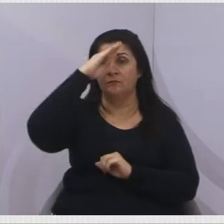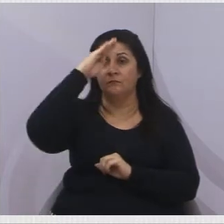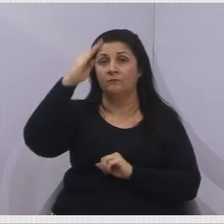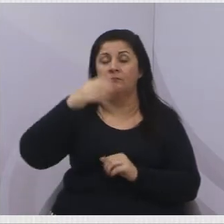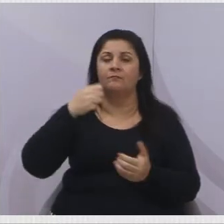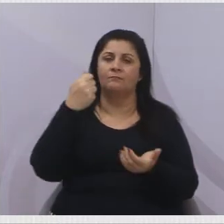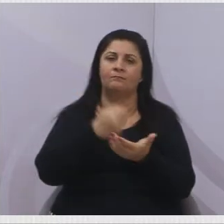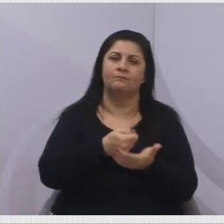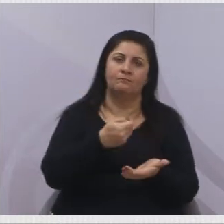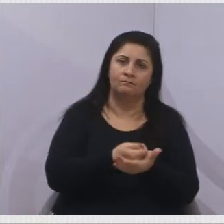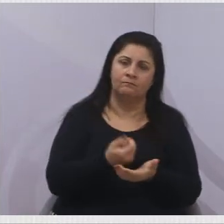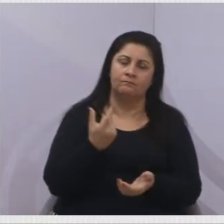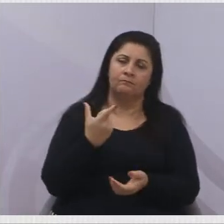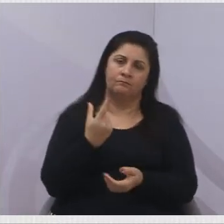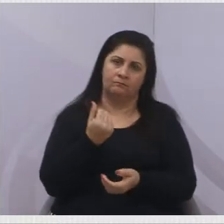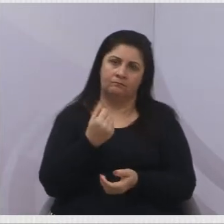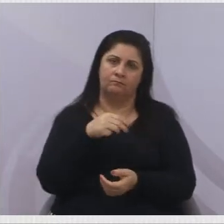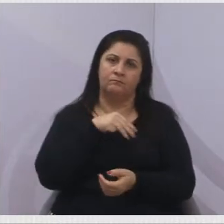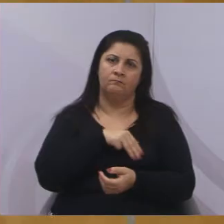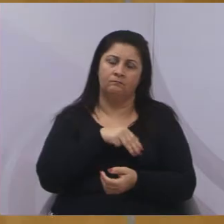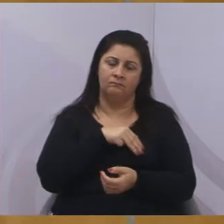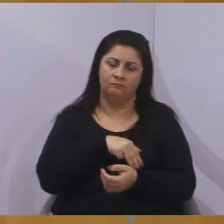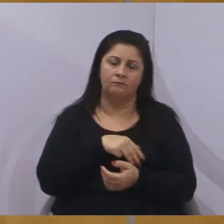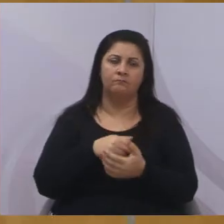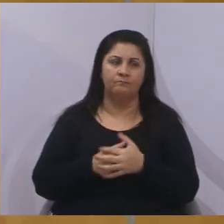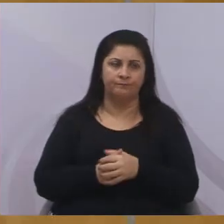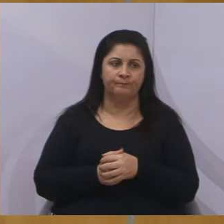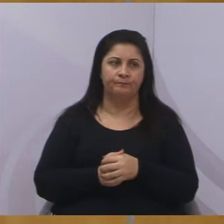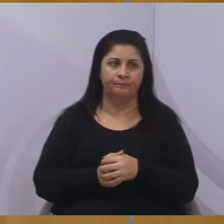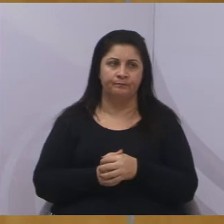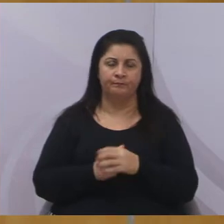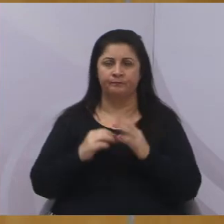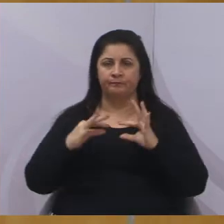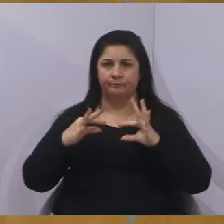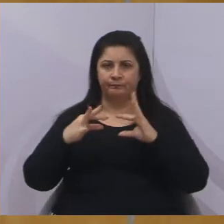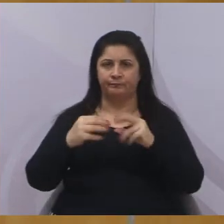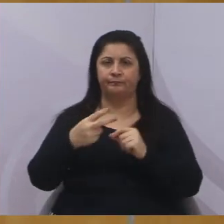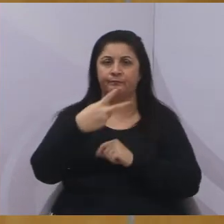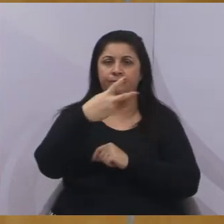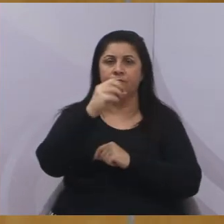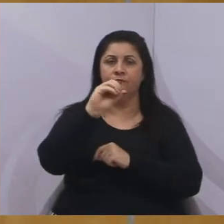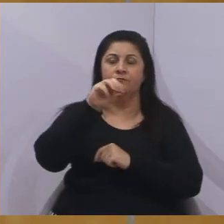aqui é com pessoal e encargos sociais, totalizando no quadrimestre R$